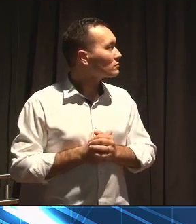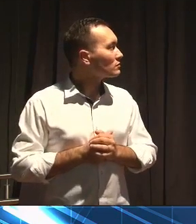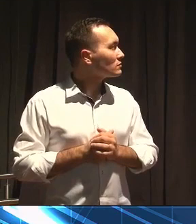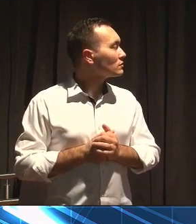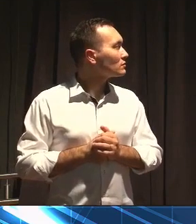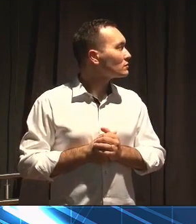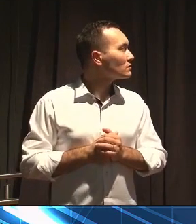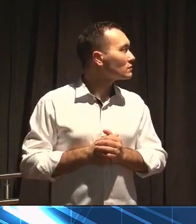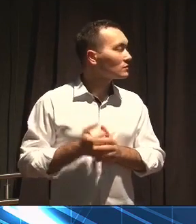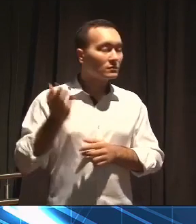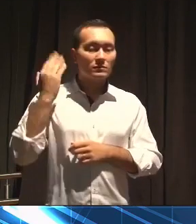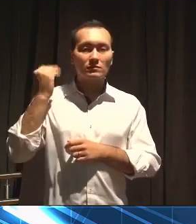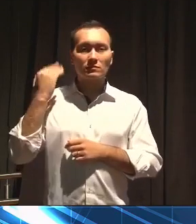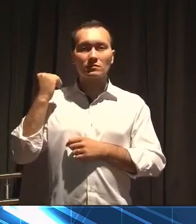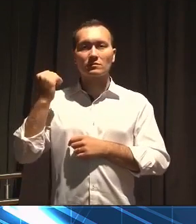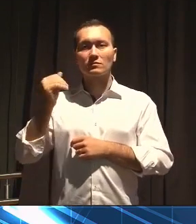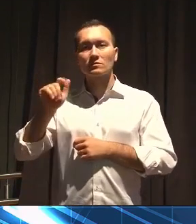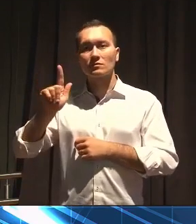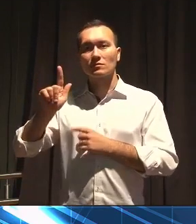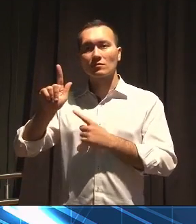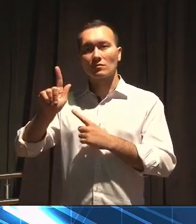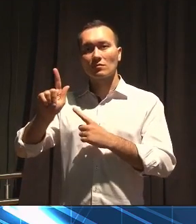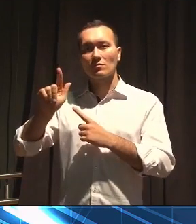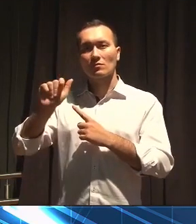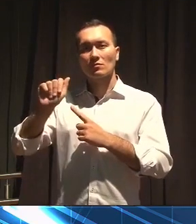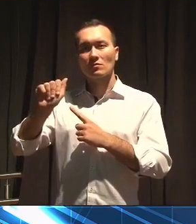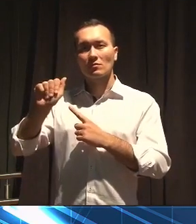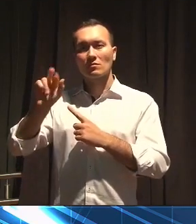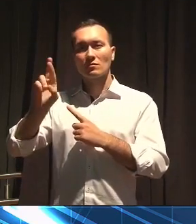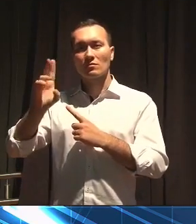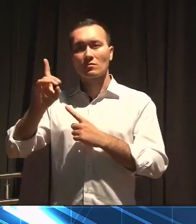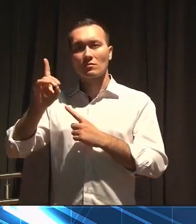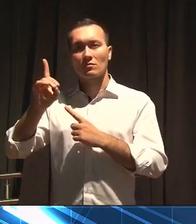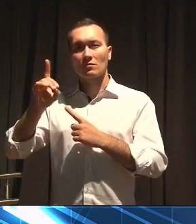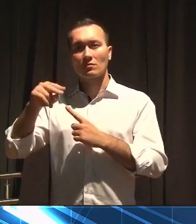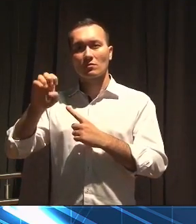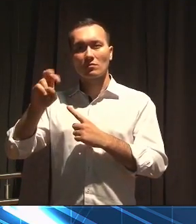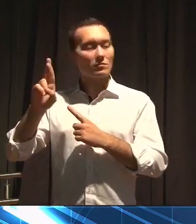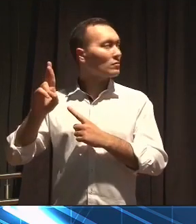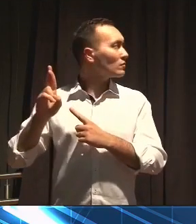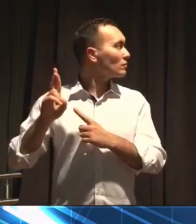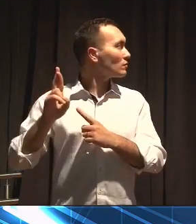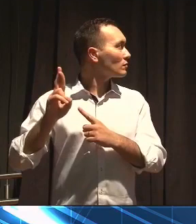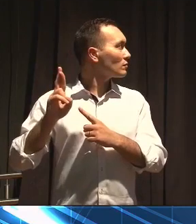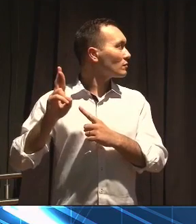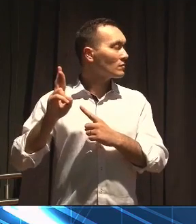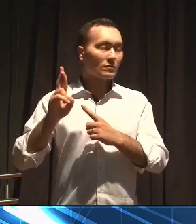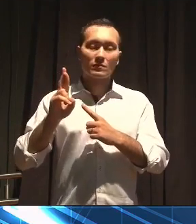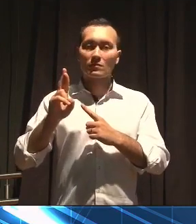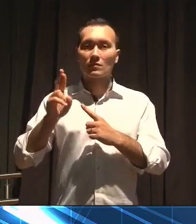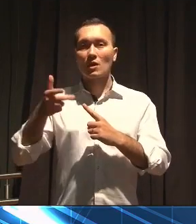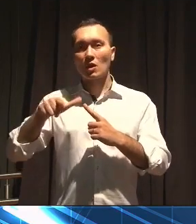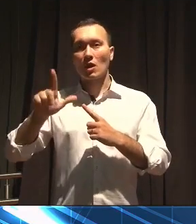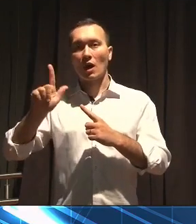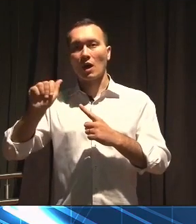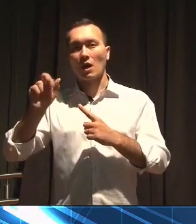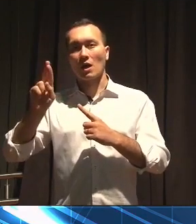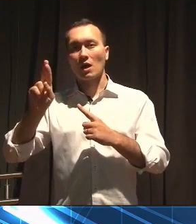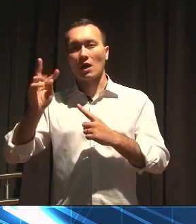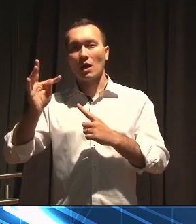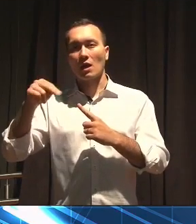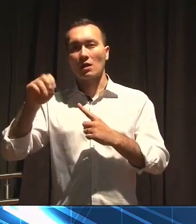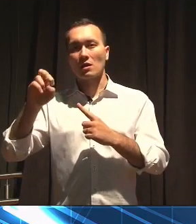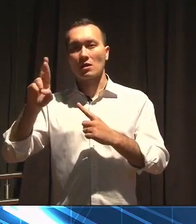que, relacionado à parte financeira, que as empresas em médias não utilizavam 30% dos recursos que elas estavam pagando. Então, a